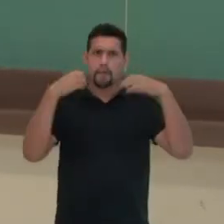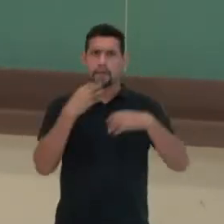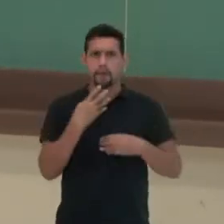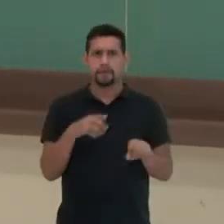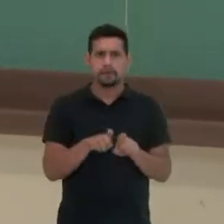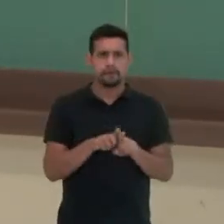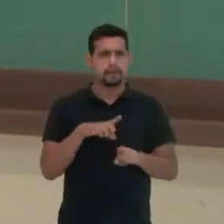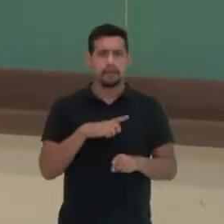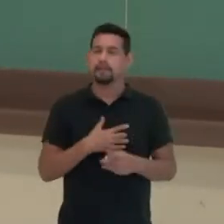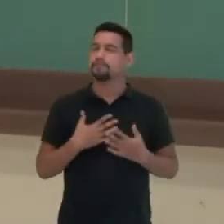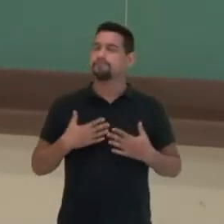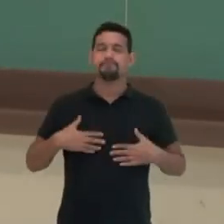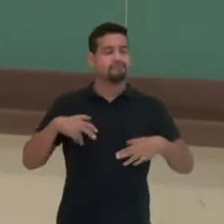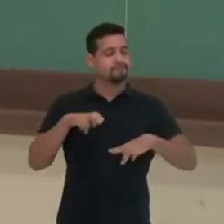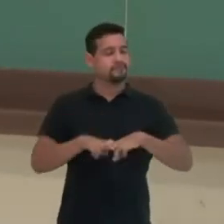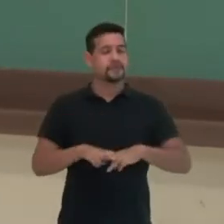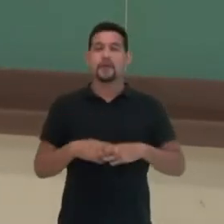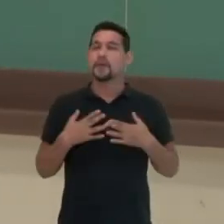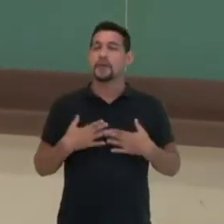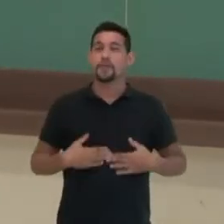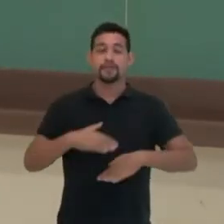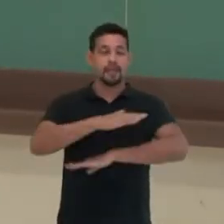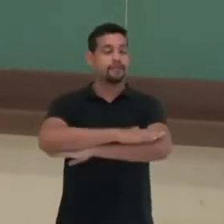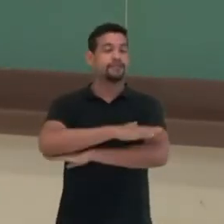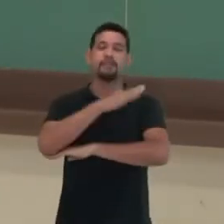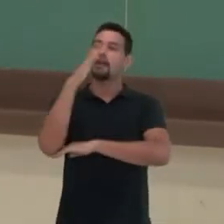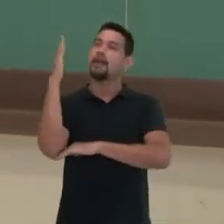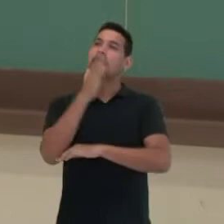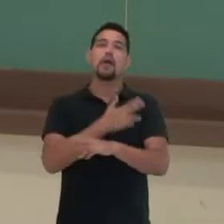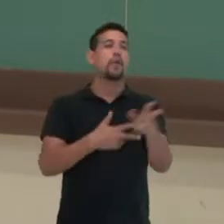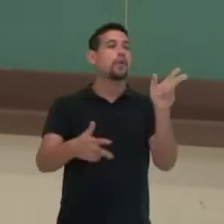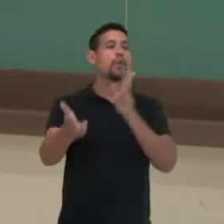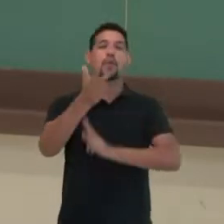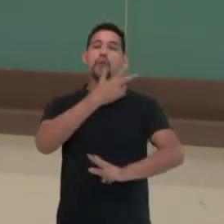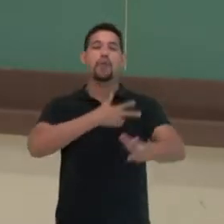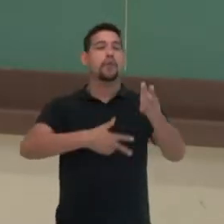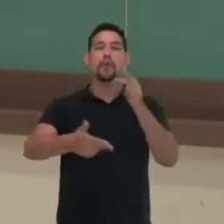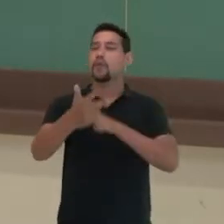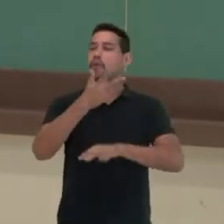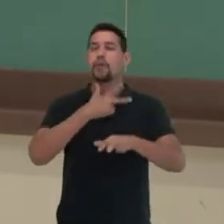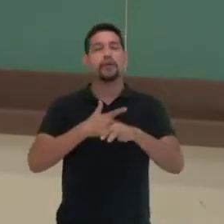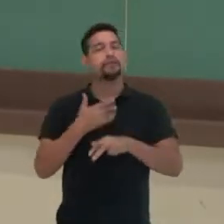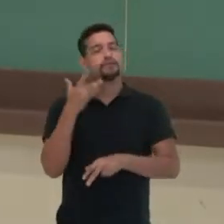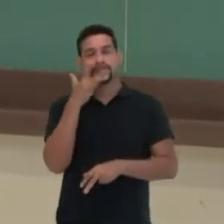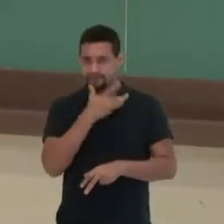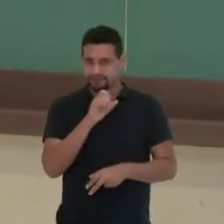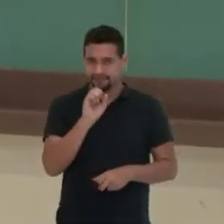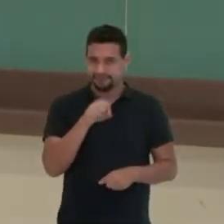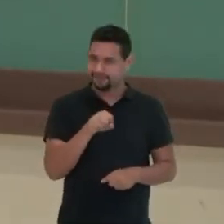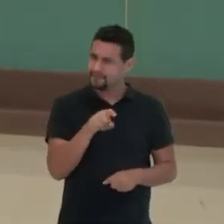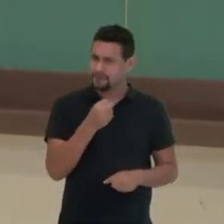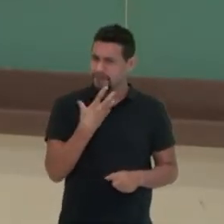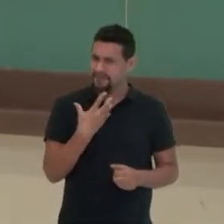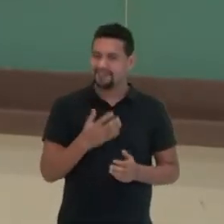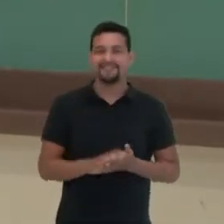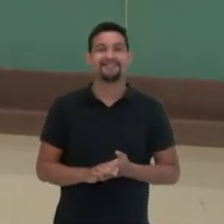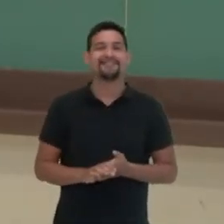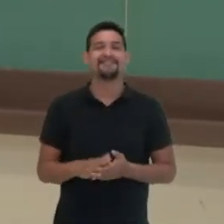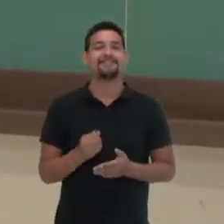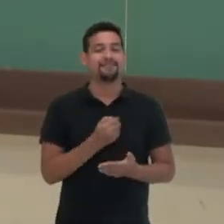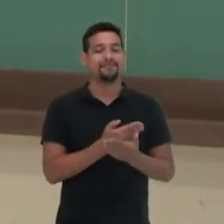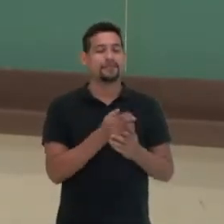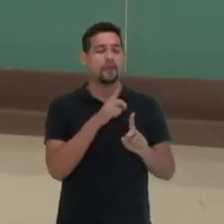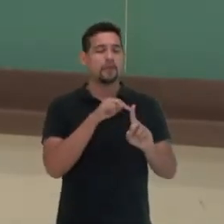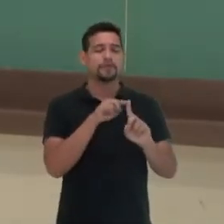está confortável, as janelas estão abertas para que ocorra aí uma corrente de ar, que maravilha, você está bem, né? Bora lá então para os